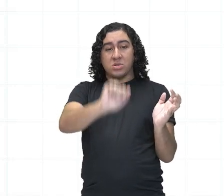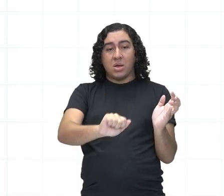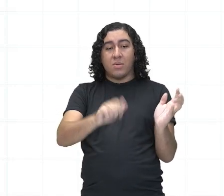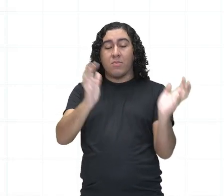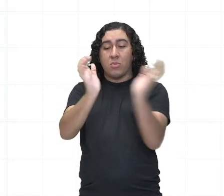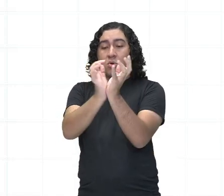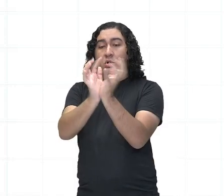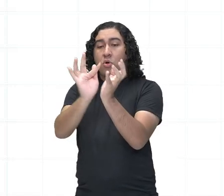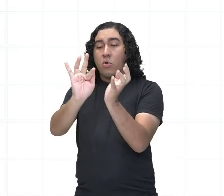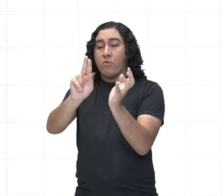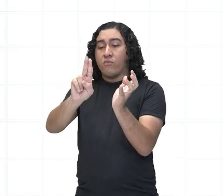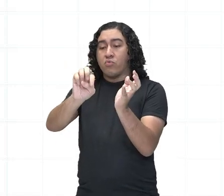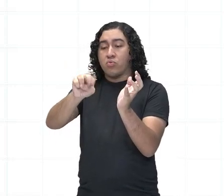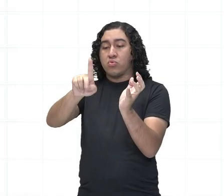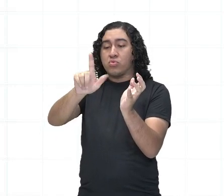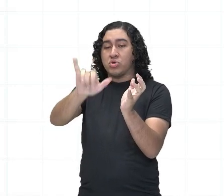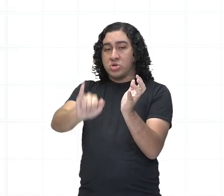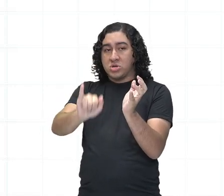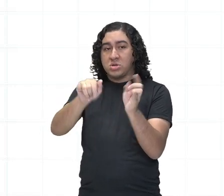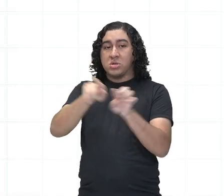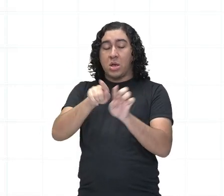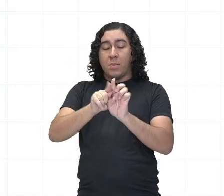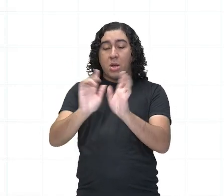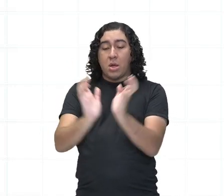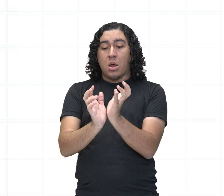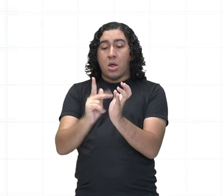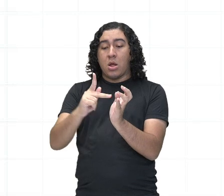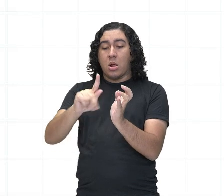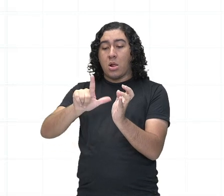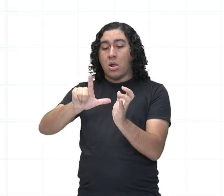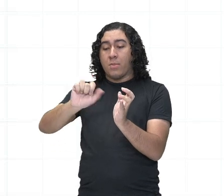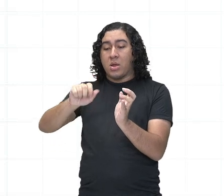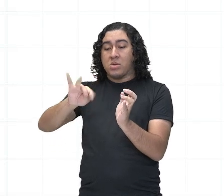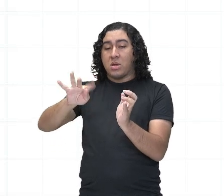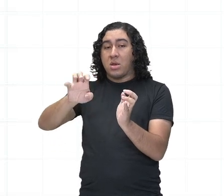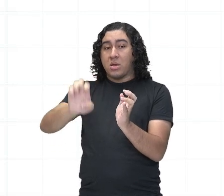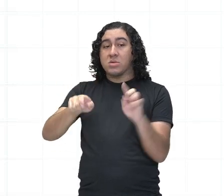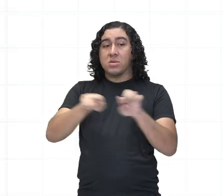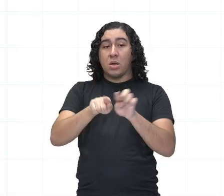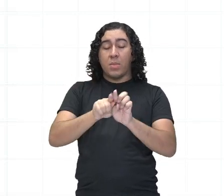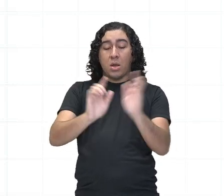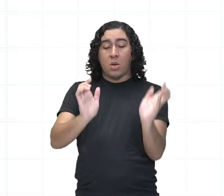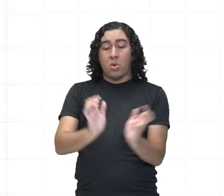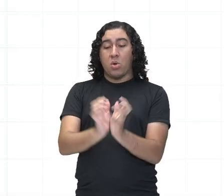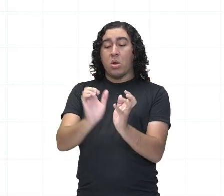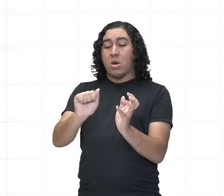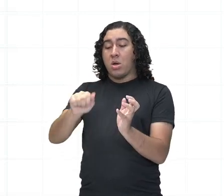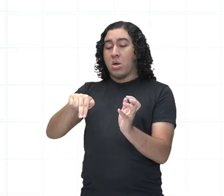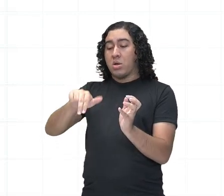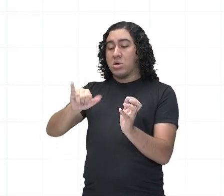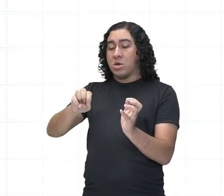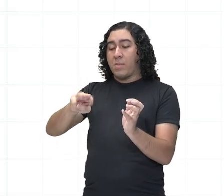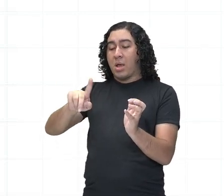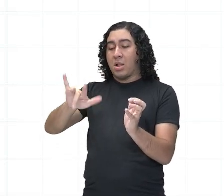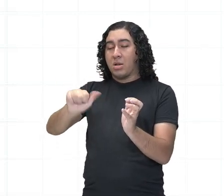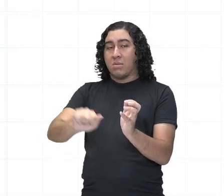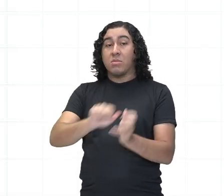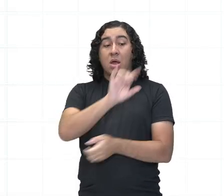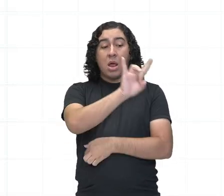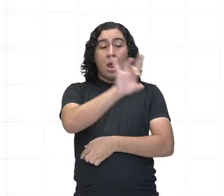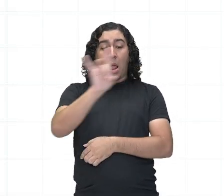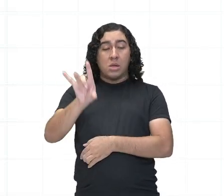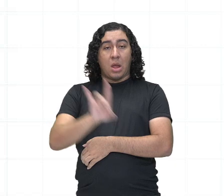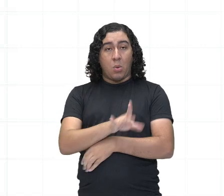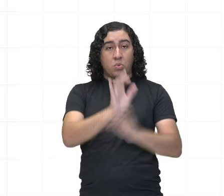reino Fungi, tá? O reino das plantas e o reino Animalia. Para cada um